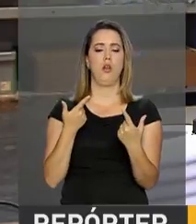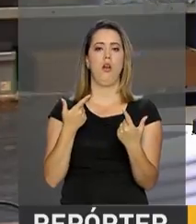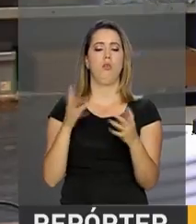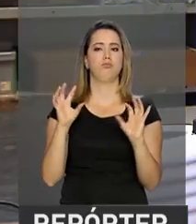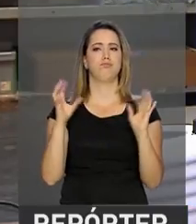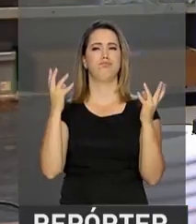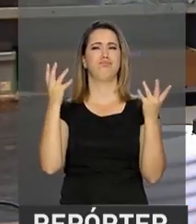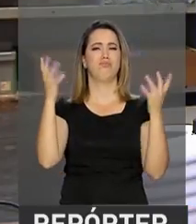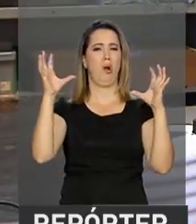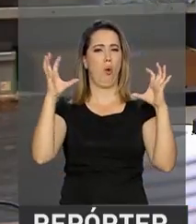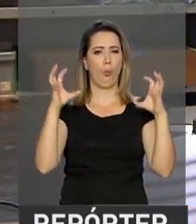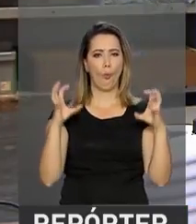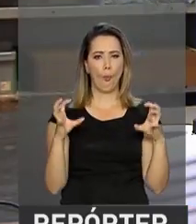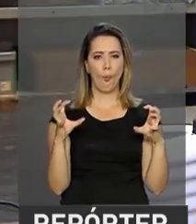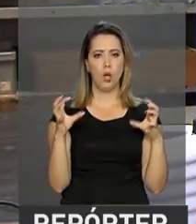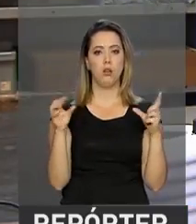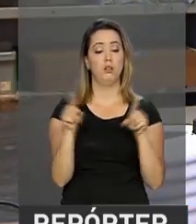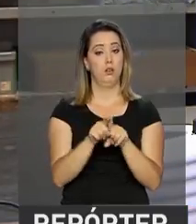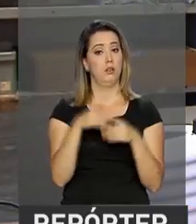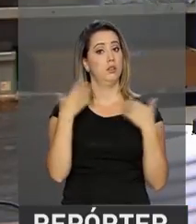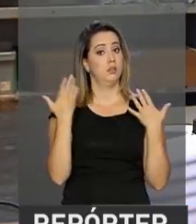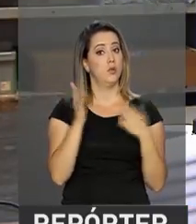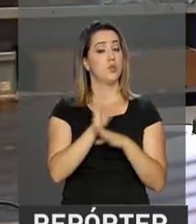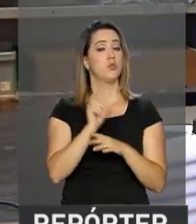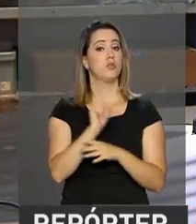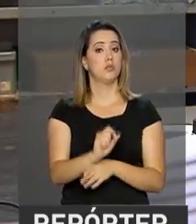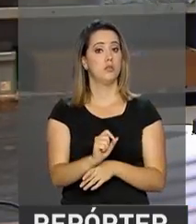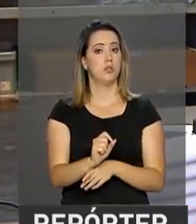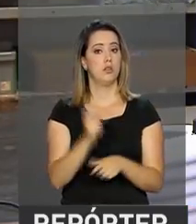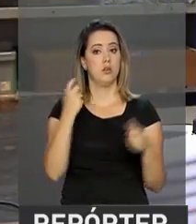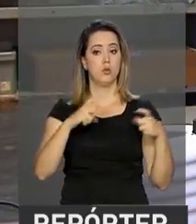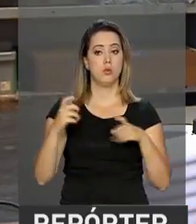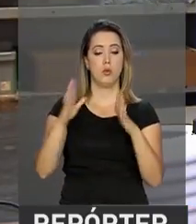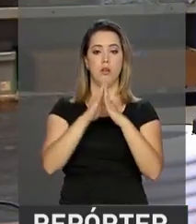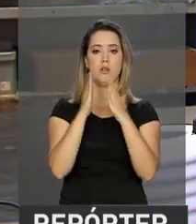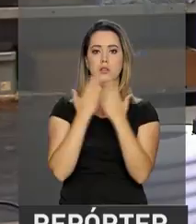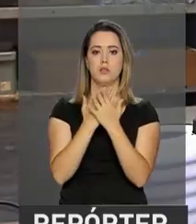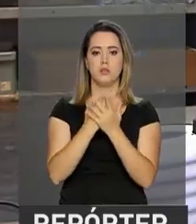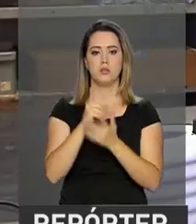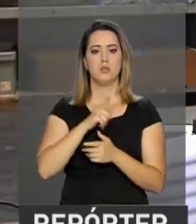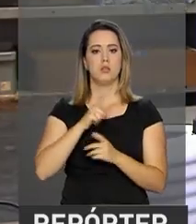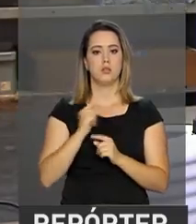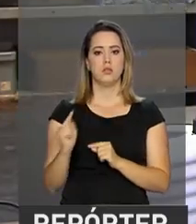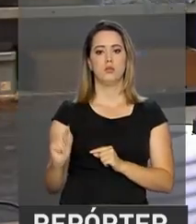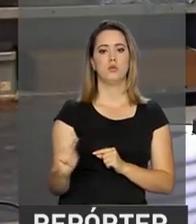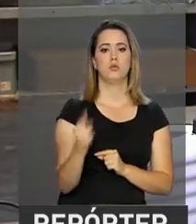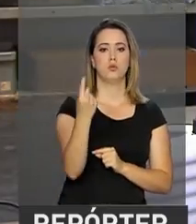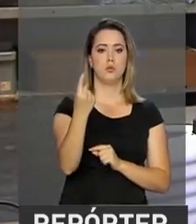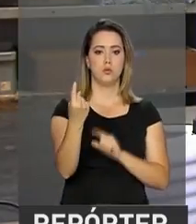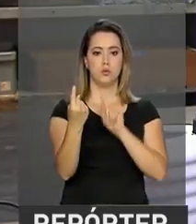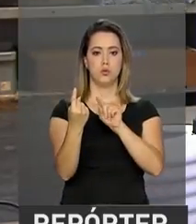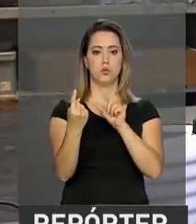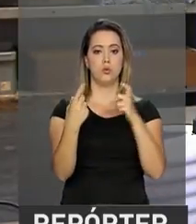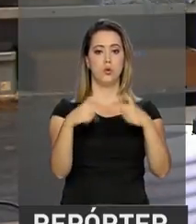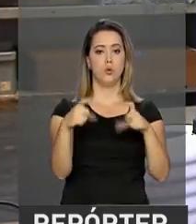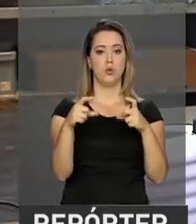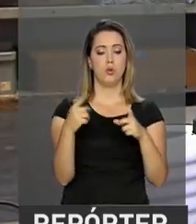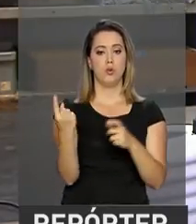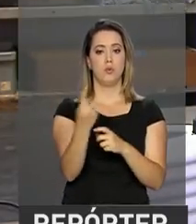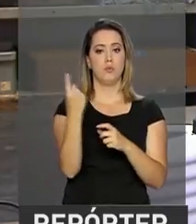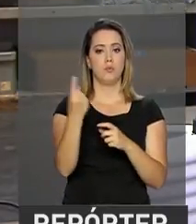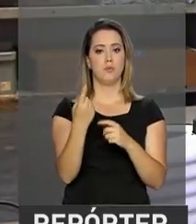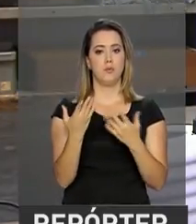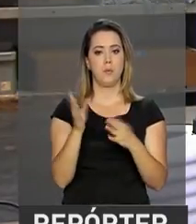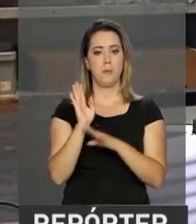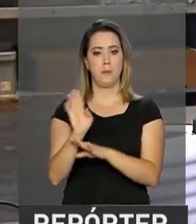gente está fazendo então ajudariam do que por exemplo as escolas têm muitas pessoas vêm de uma pra dizer de uma sala de aula então